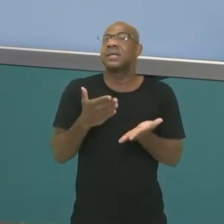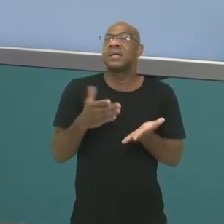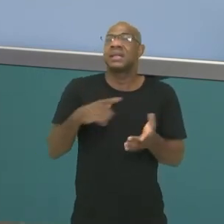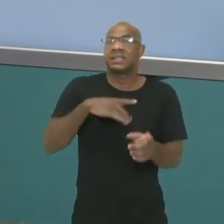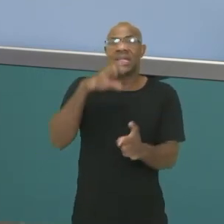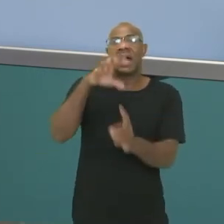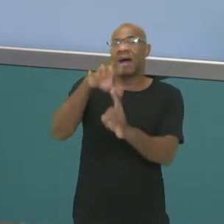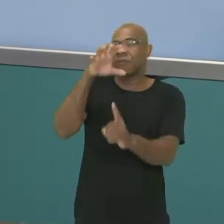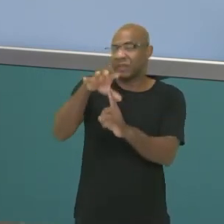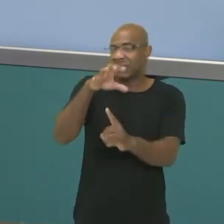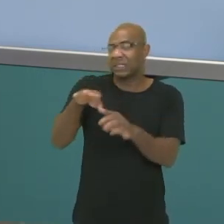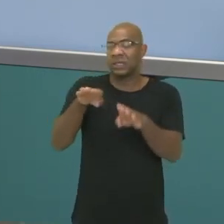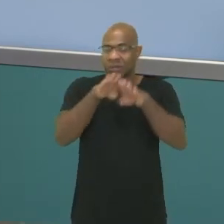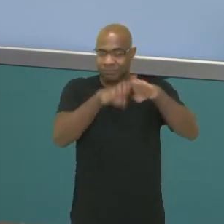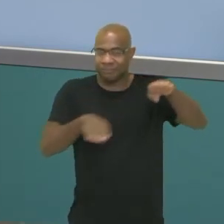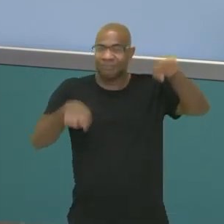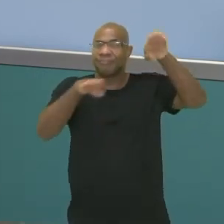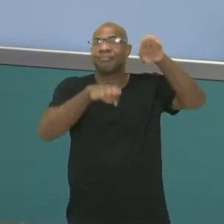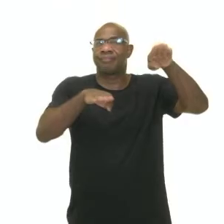dessas desigualdades.